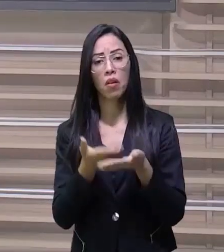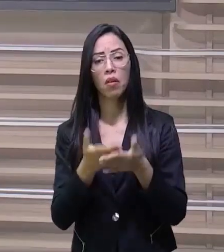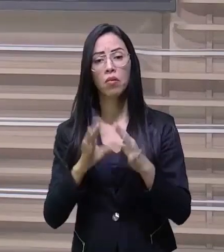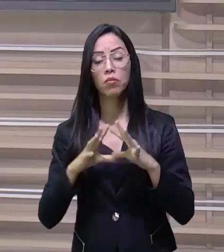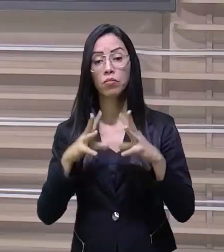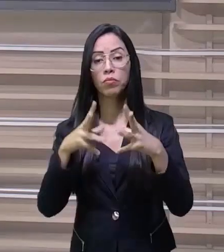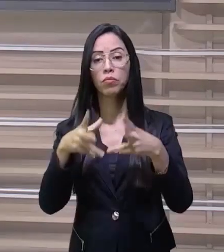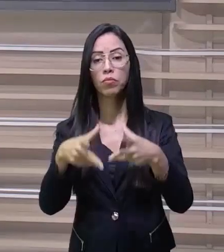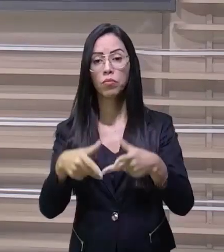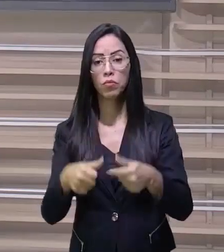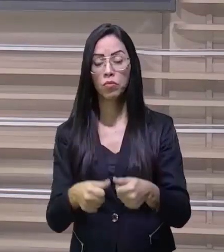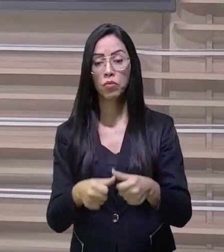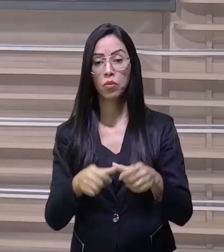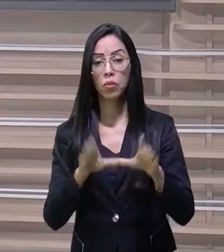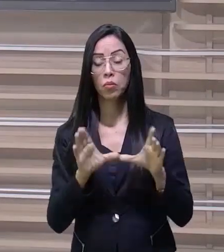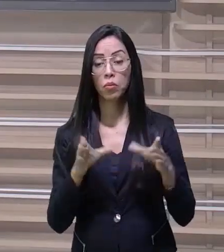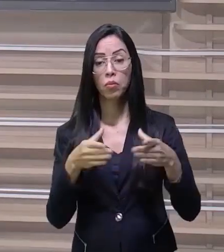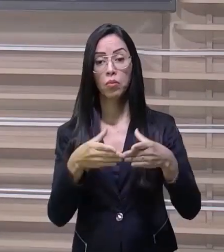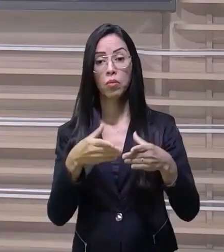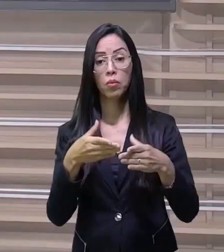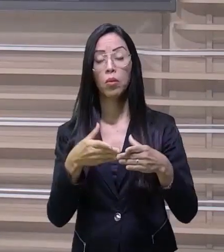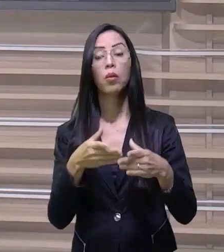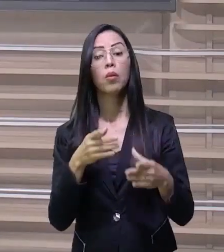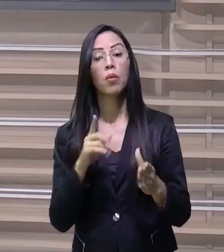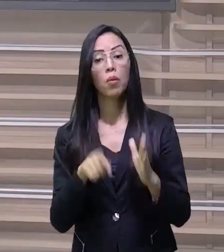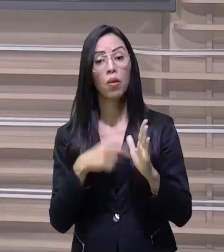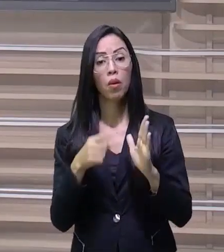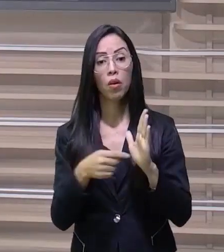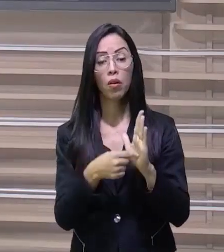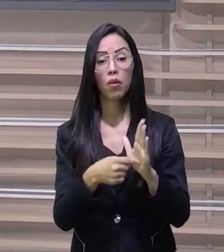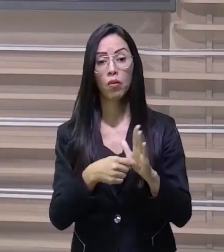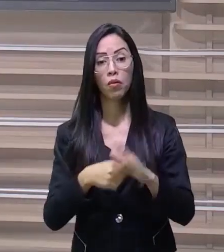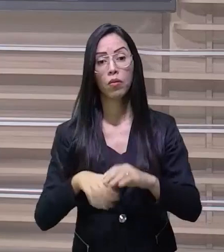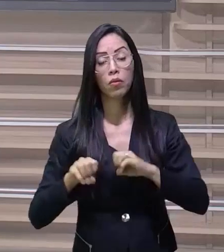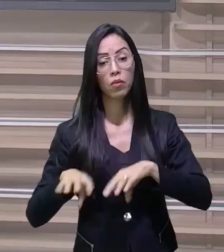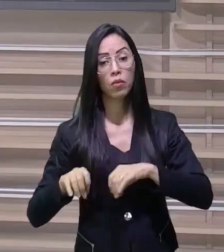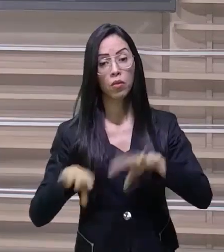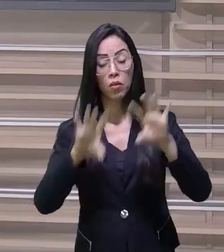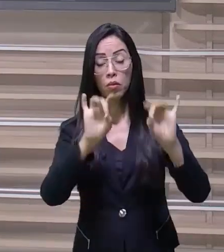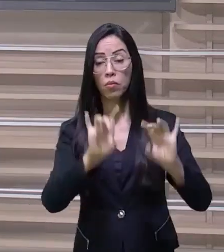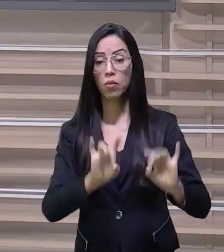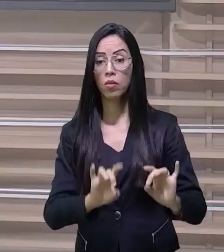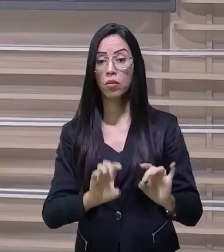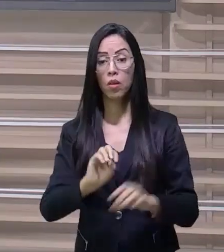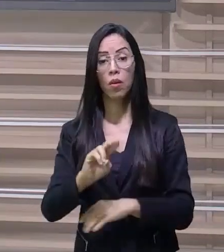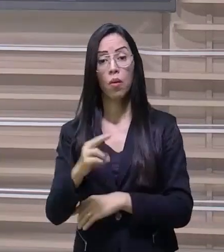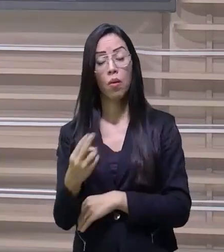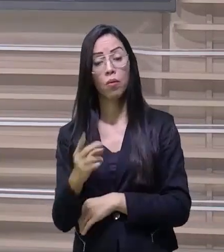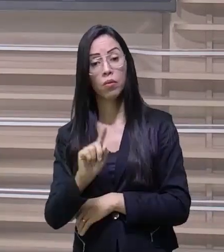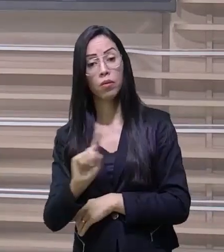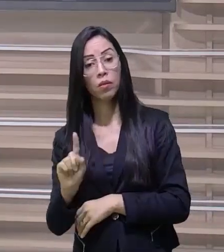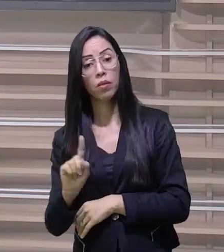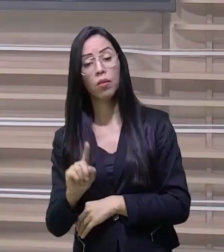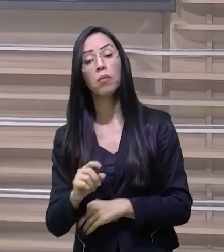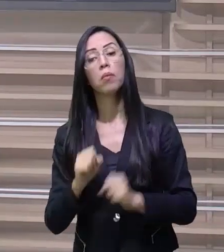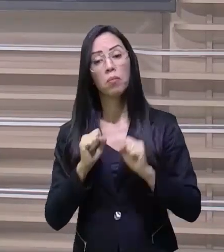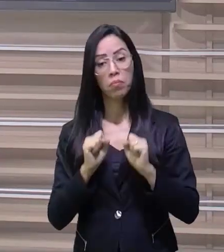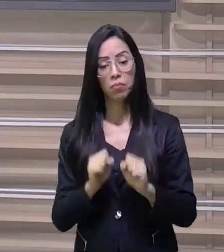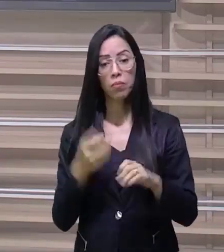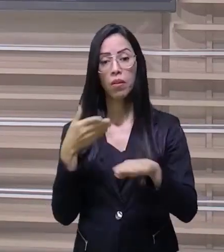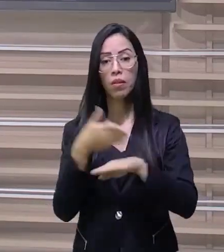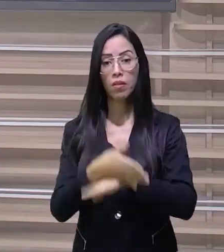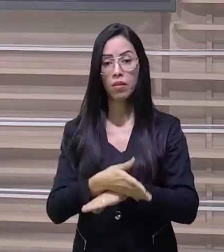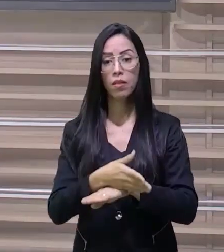as aulas de todos, sejam eles público-alvo da educação especial ou não. Acesse o